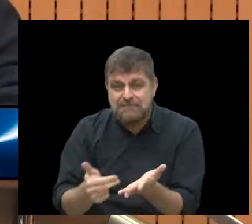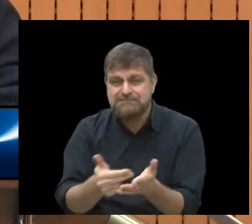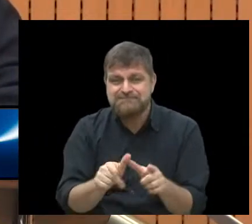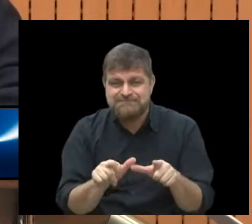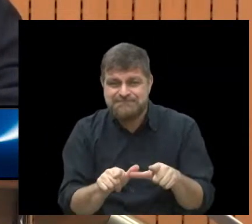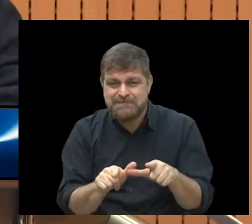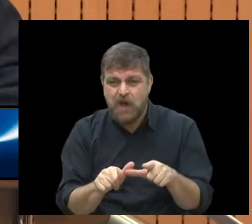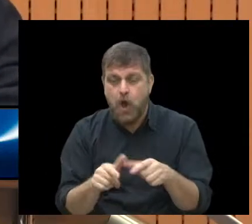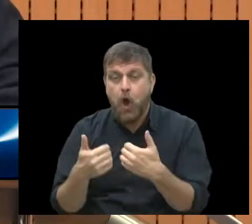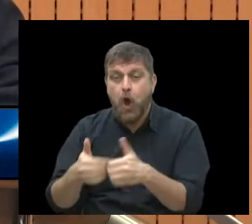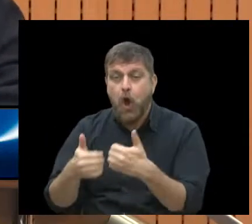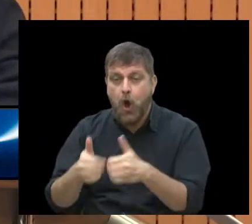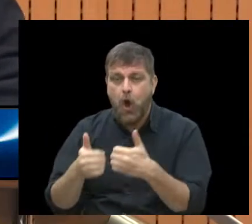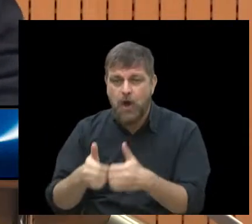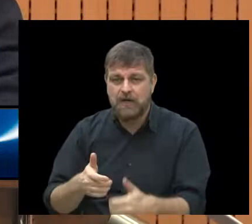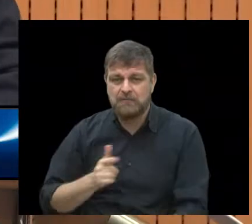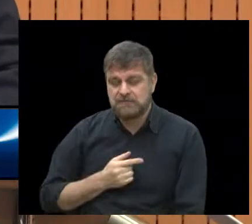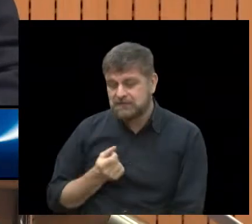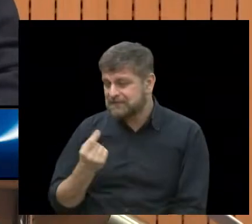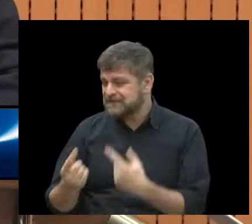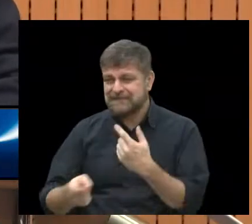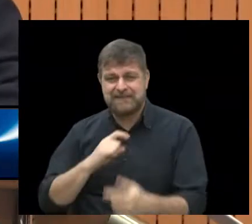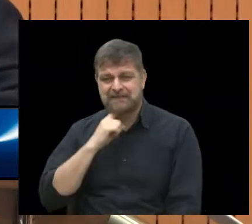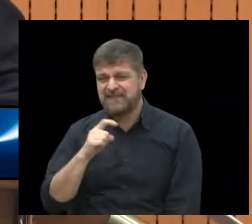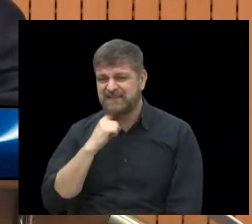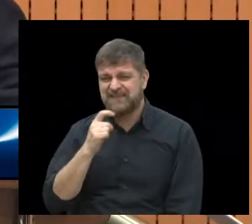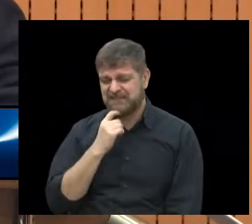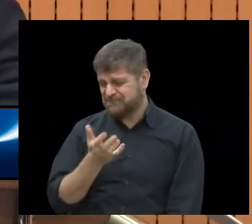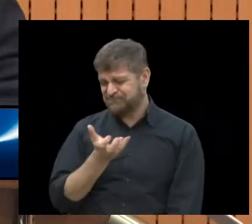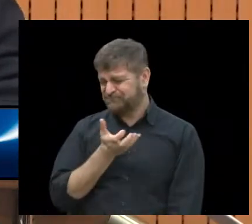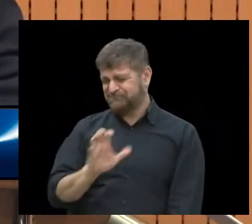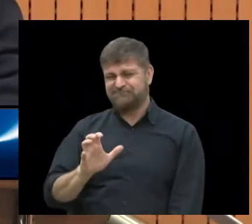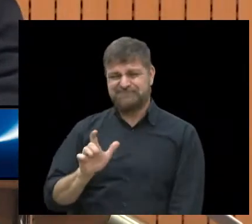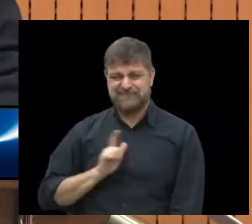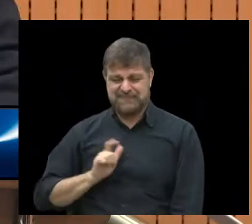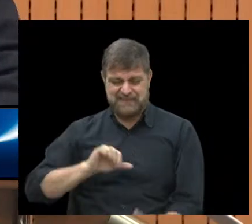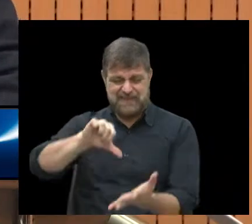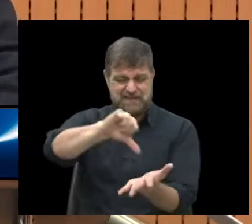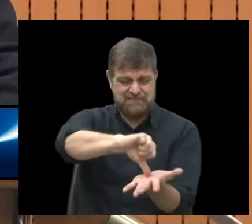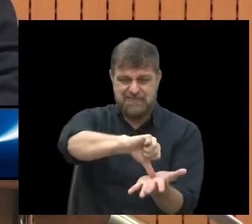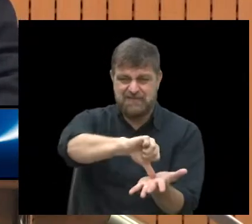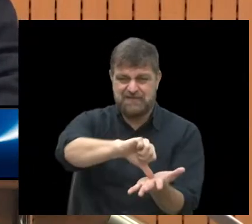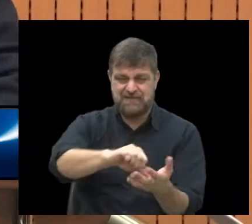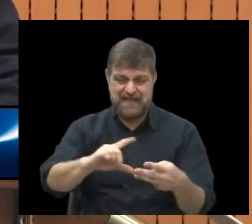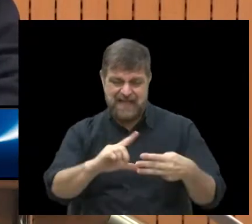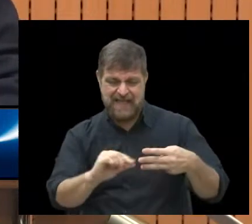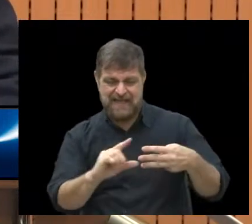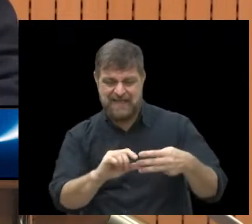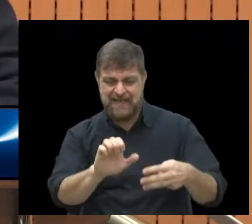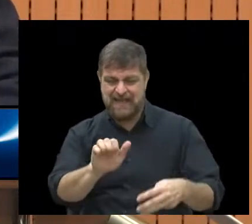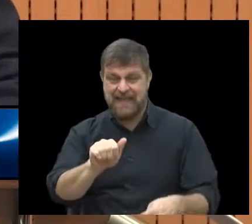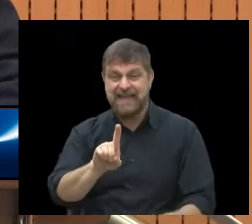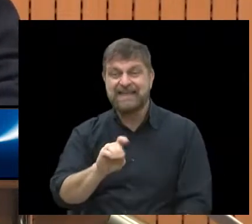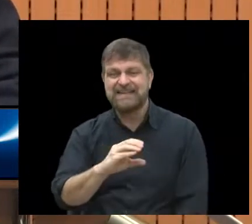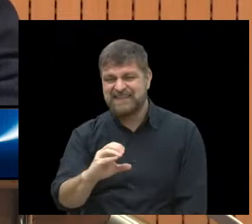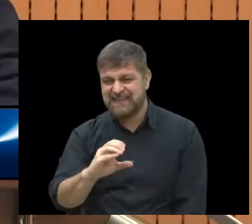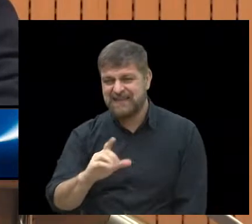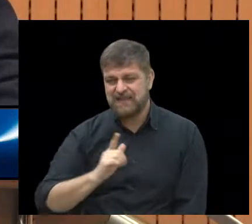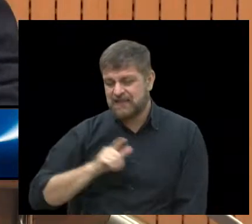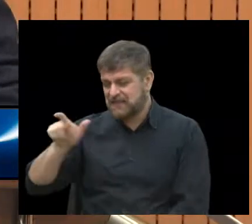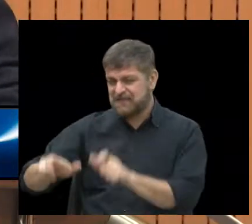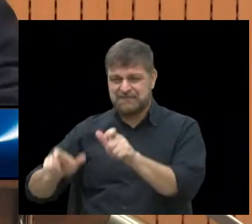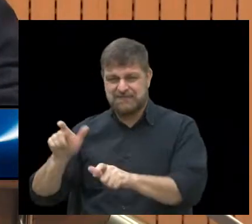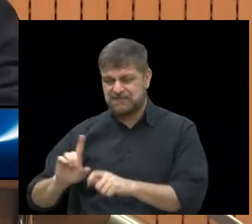poucos pontos de venda. Ninguém quer recarregar por ponto de venda das recargas da Indec para carregar os transportes da